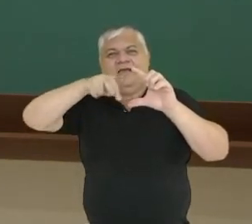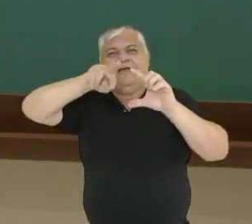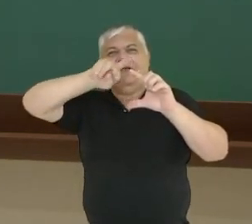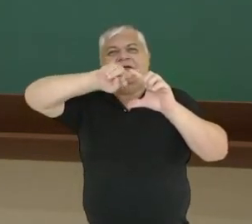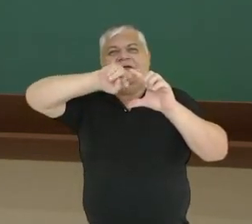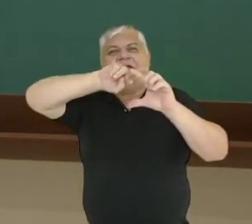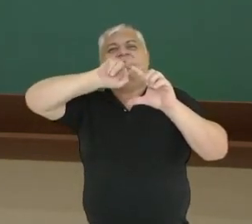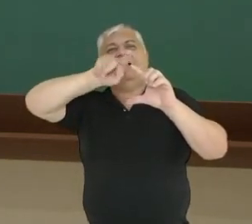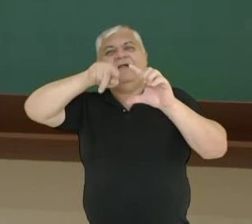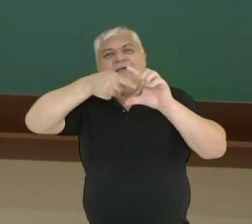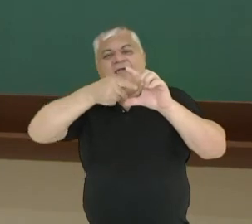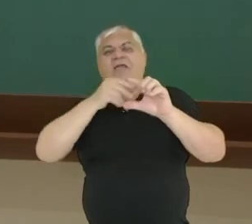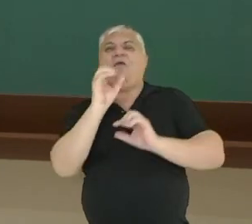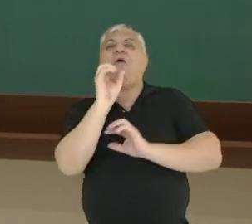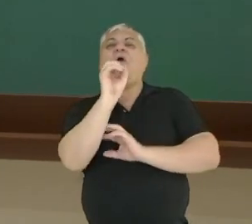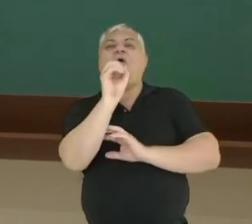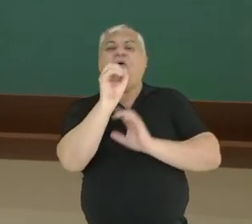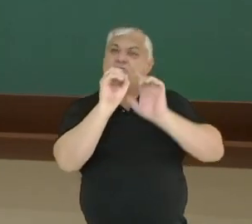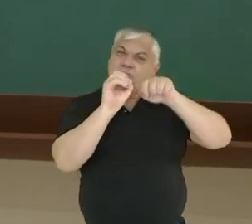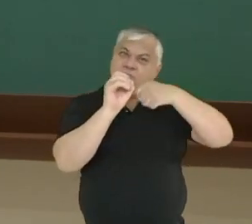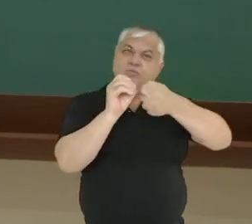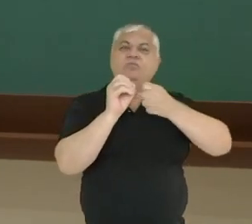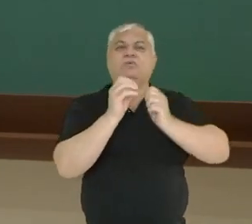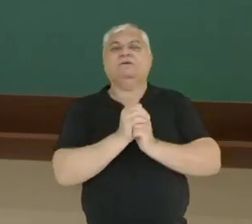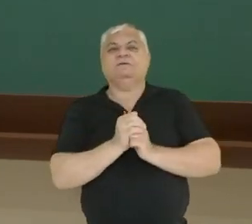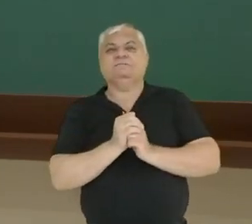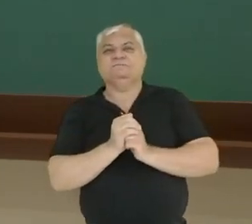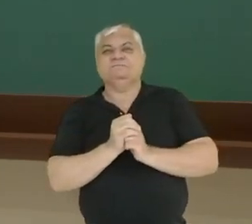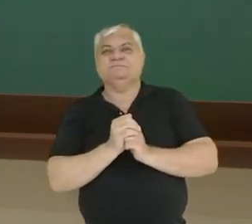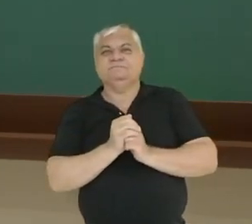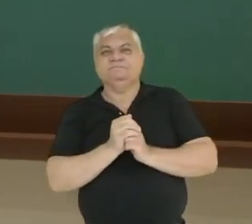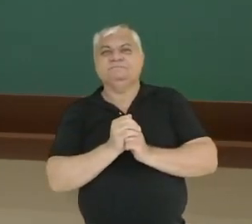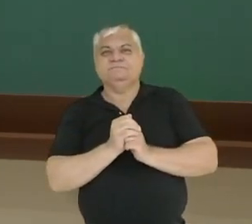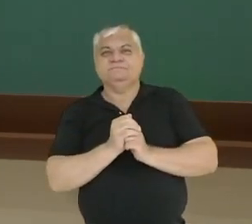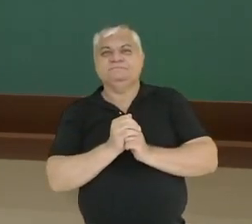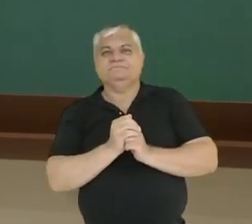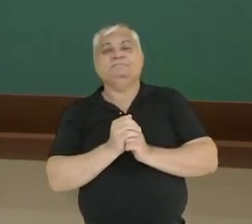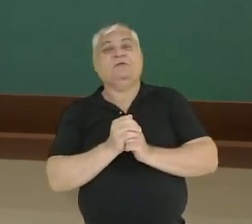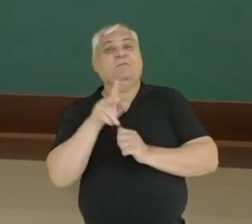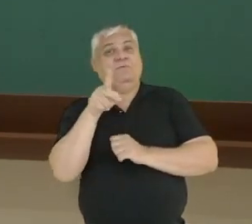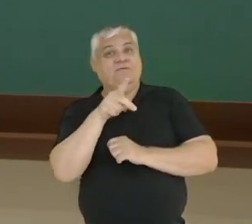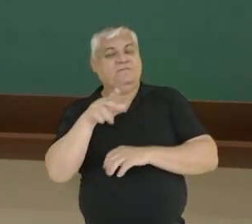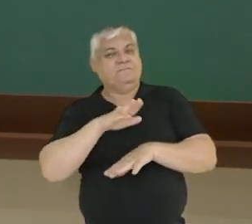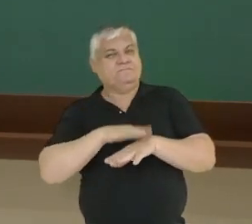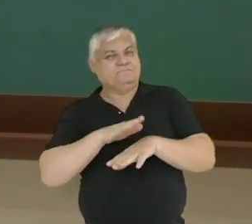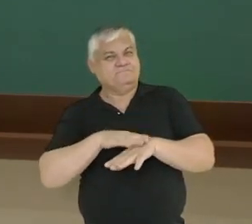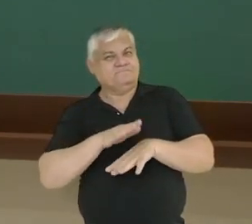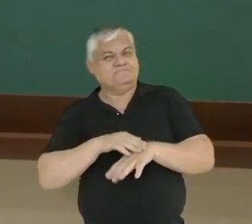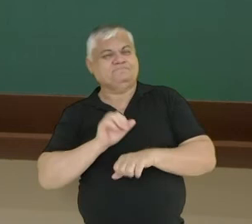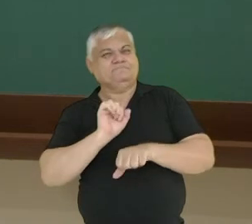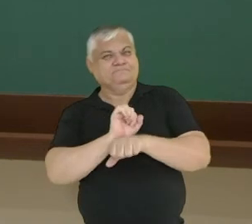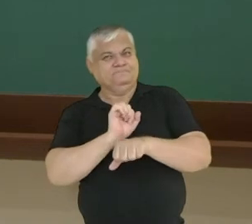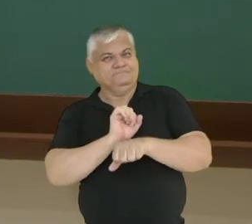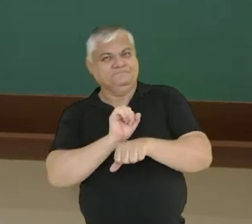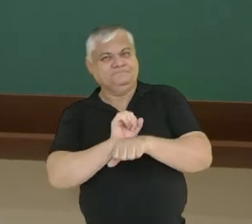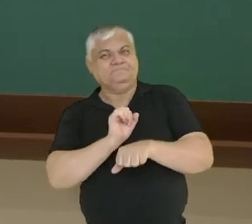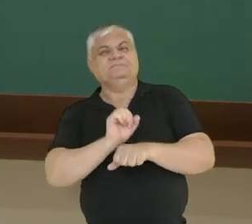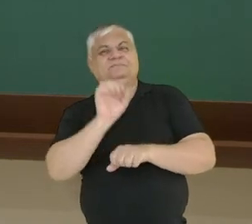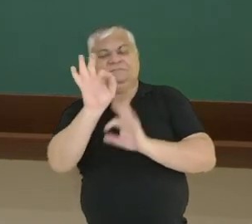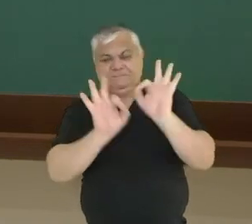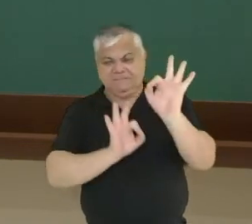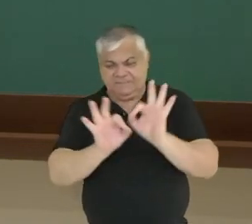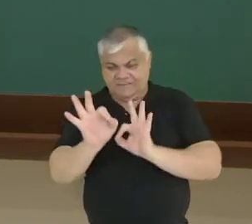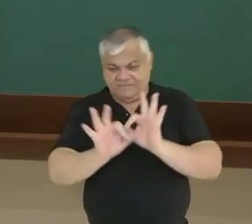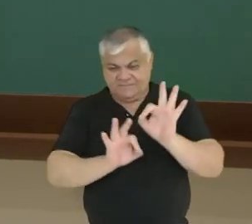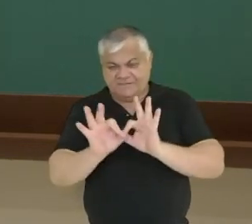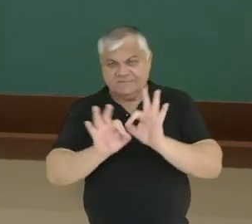que é o ponto origem da sua circunferência. Então a prof vai dar um tempinho para vocês fazerem